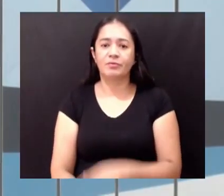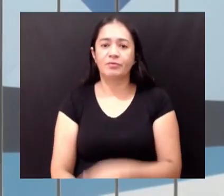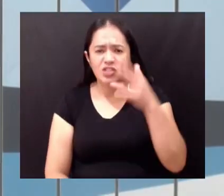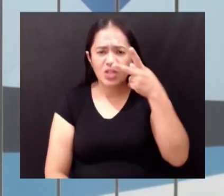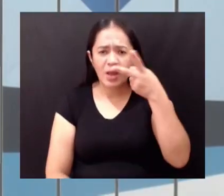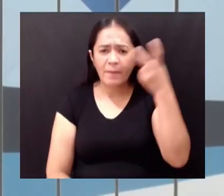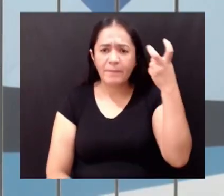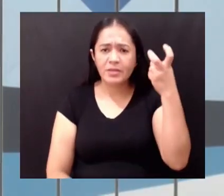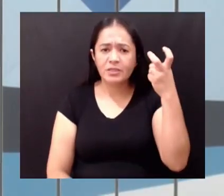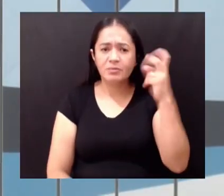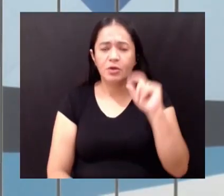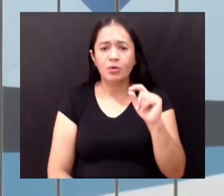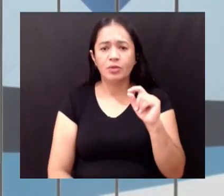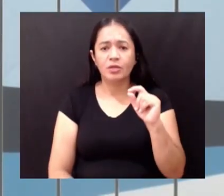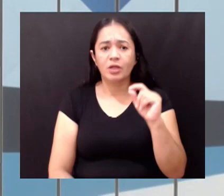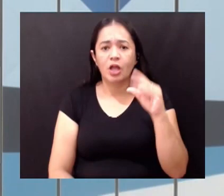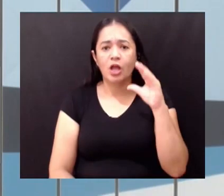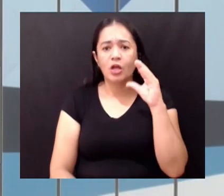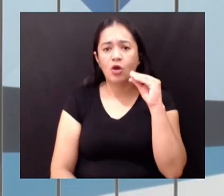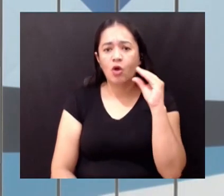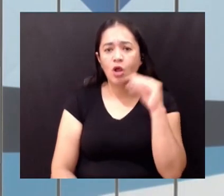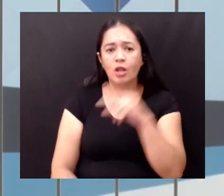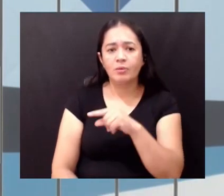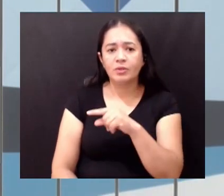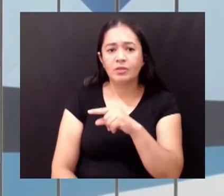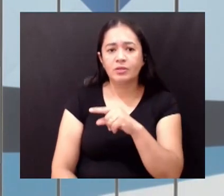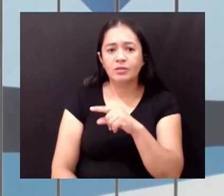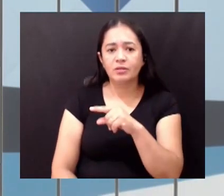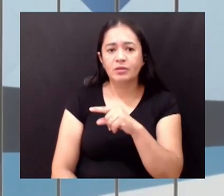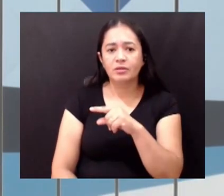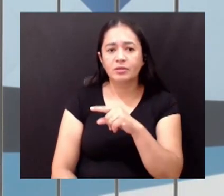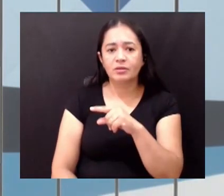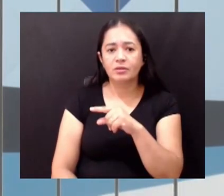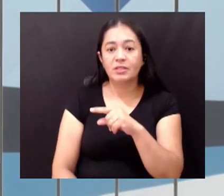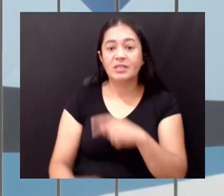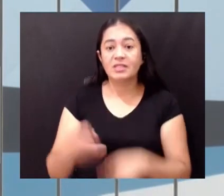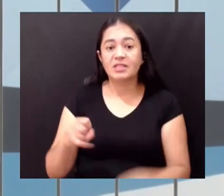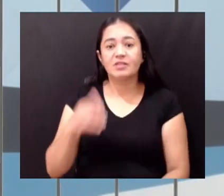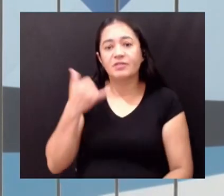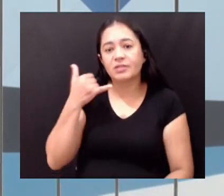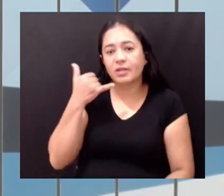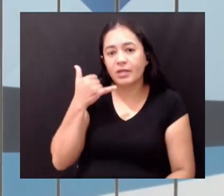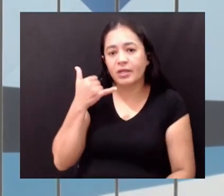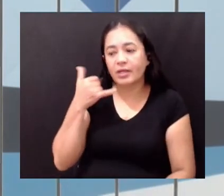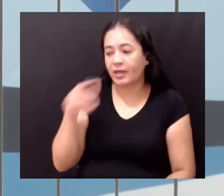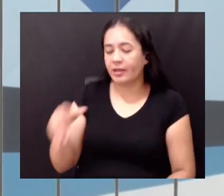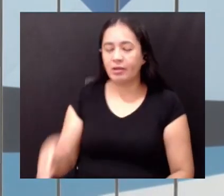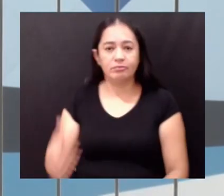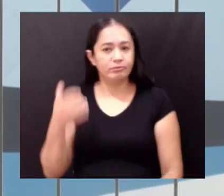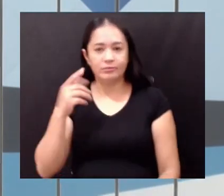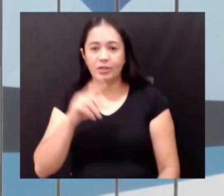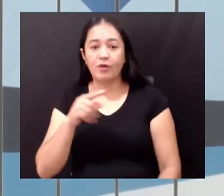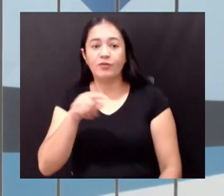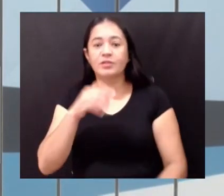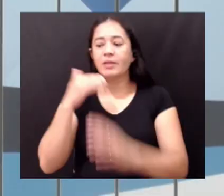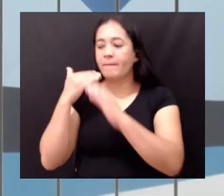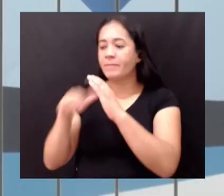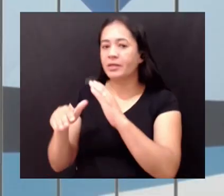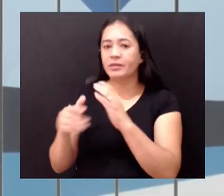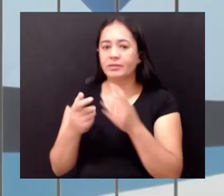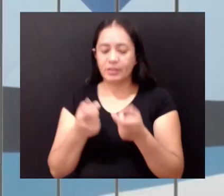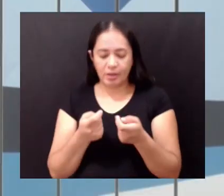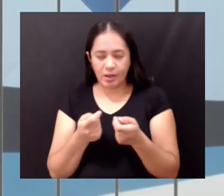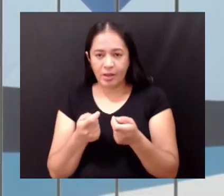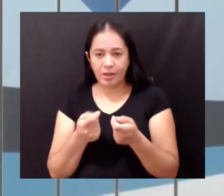colaborador dessa geração, não adianta você telefonar, ele não vai te atender. Você vai mandar uma mensagem e ele vai te responder. Ele está com o telefone do lado, ele vai responder a